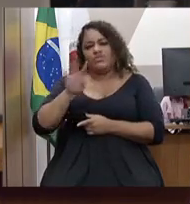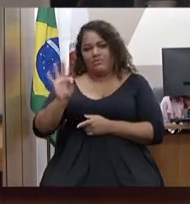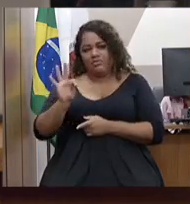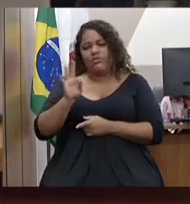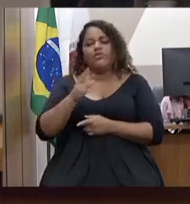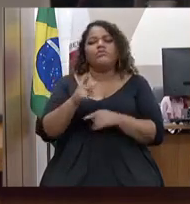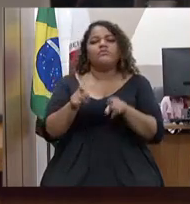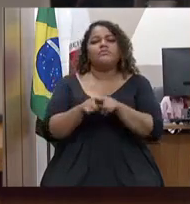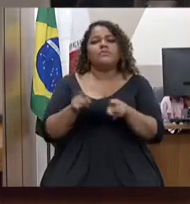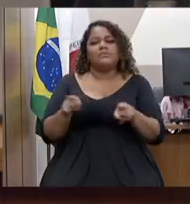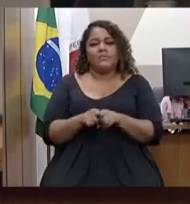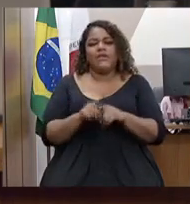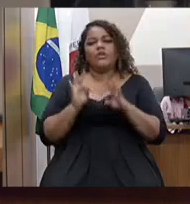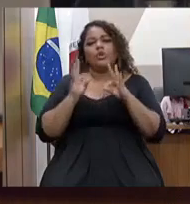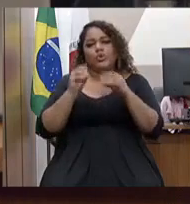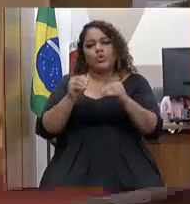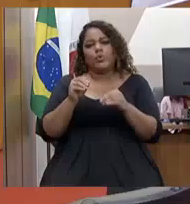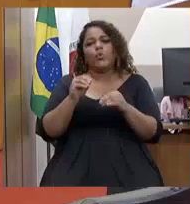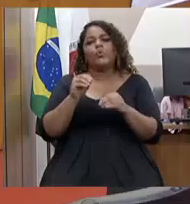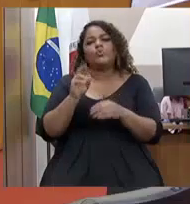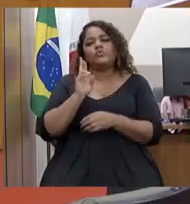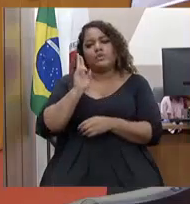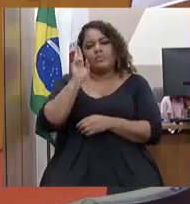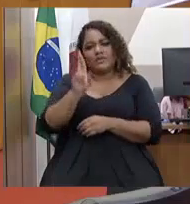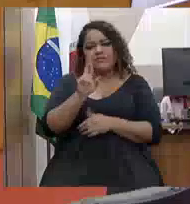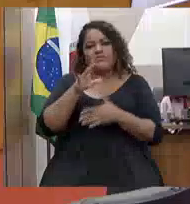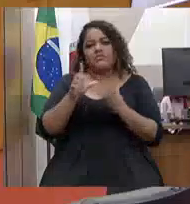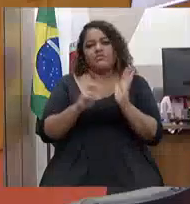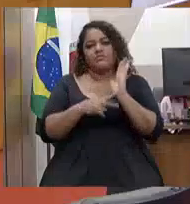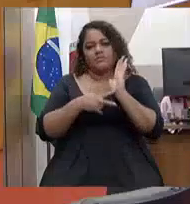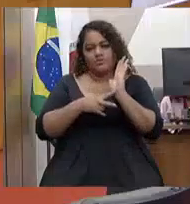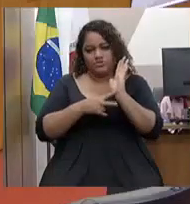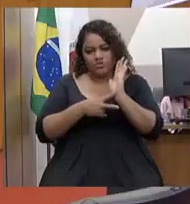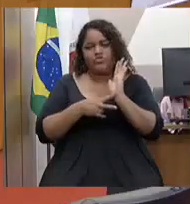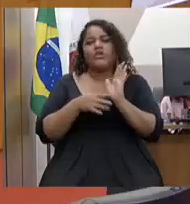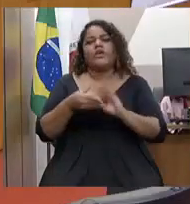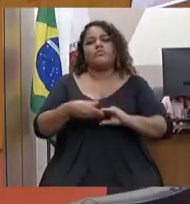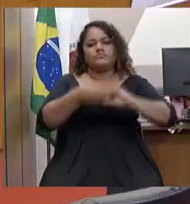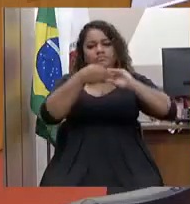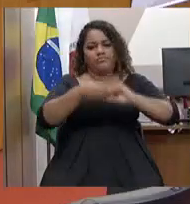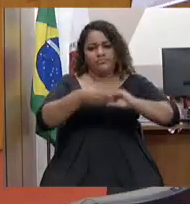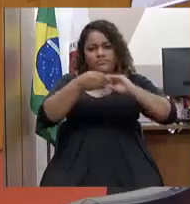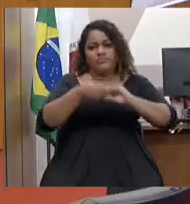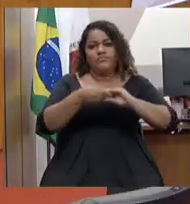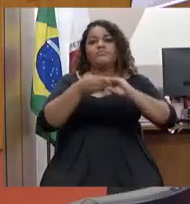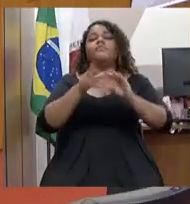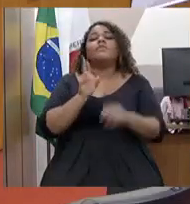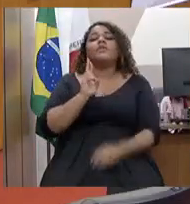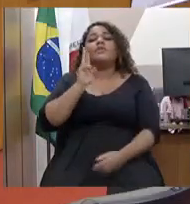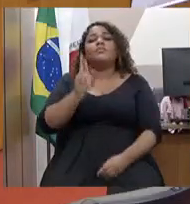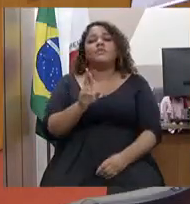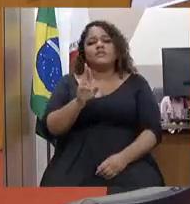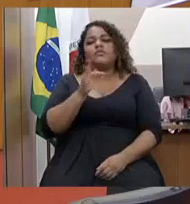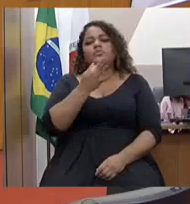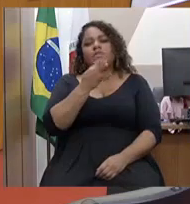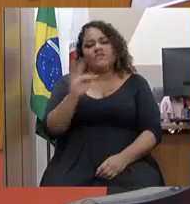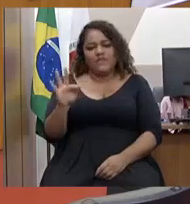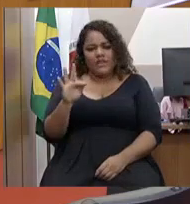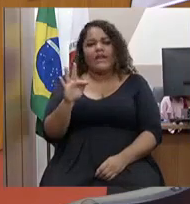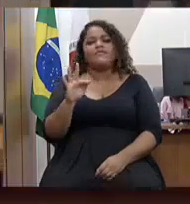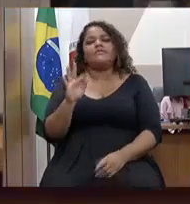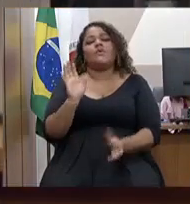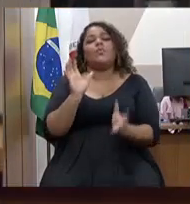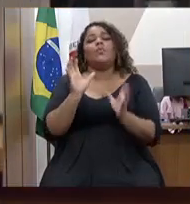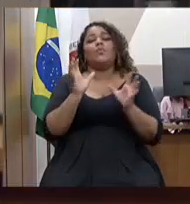todos os dirigentes sindicais aqui presente né o qual cumprimenta todos na pessoa da presidente da Federação do meu setor da